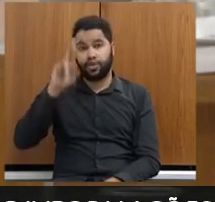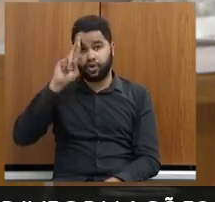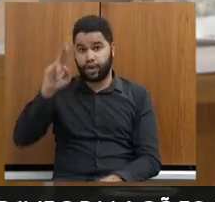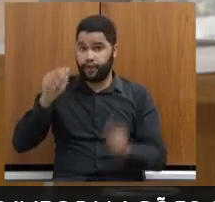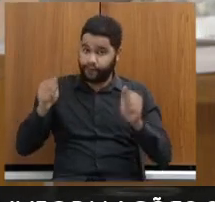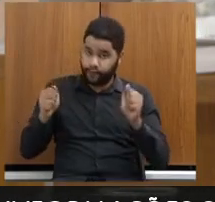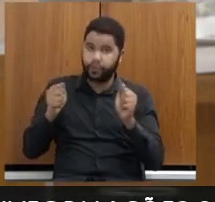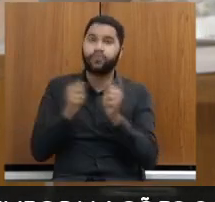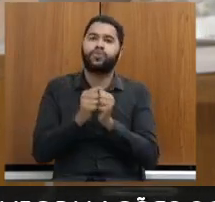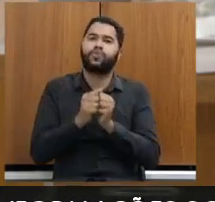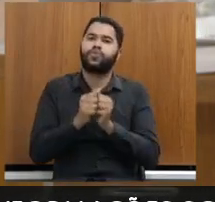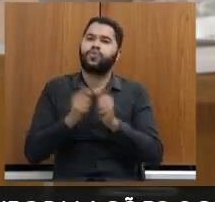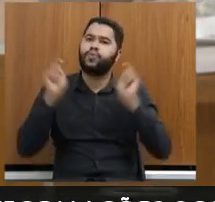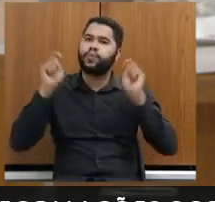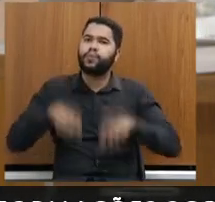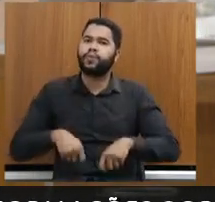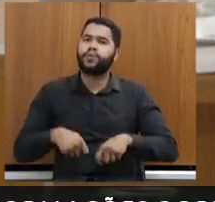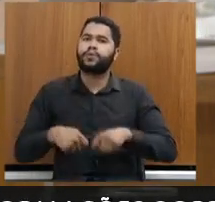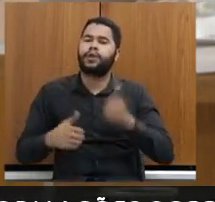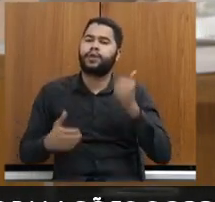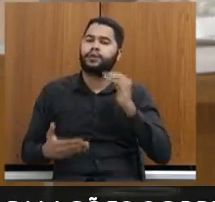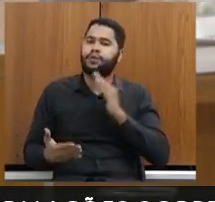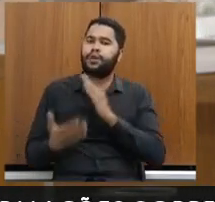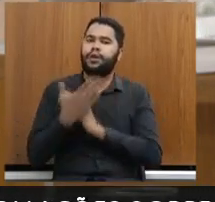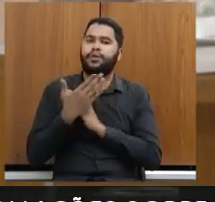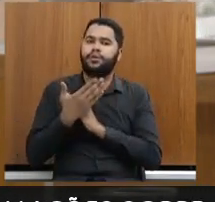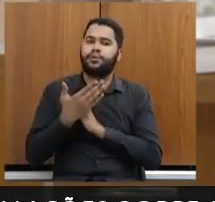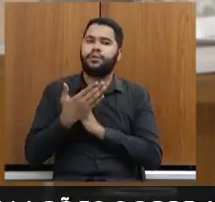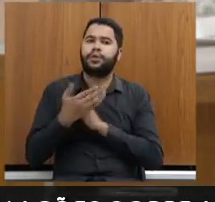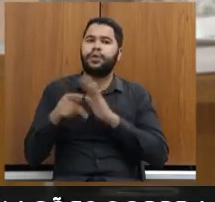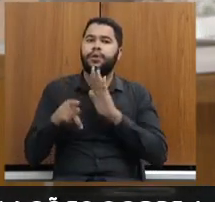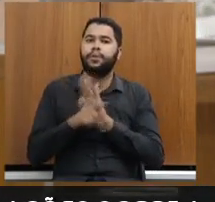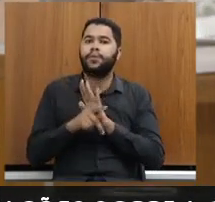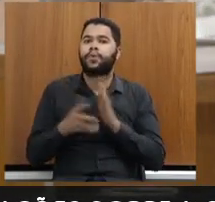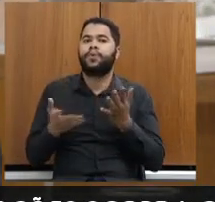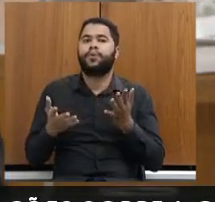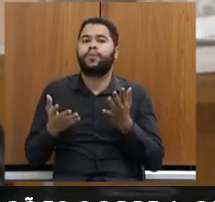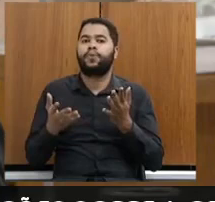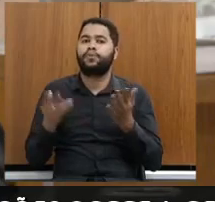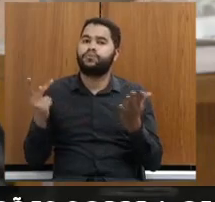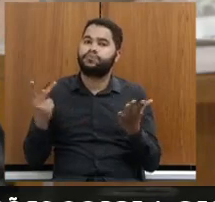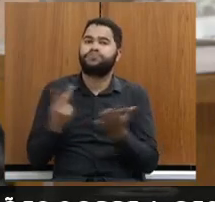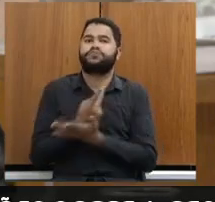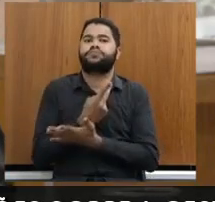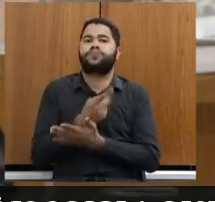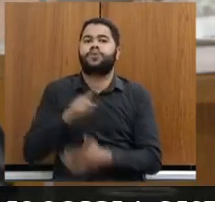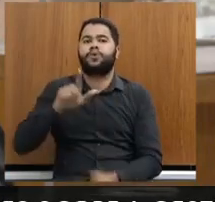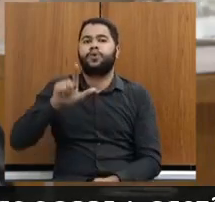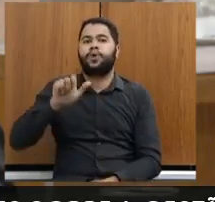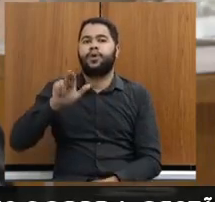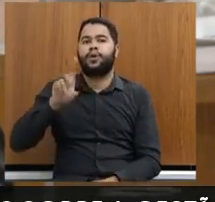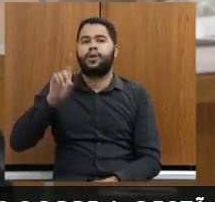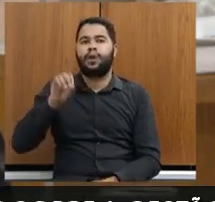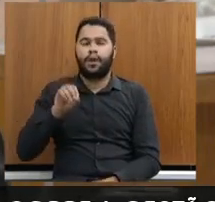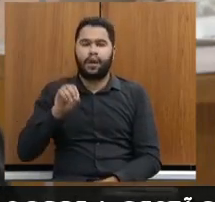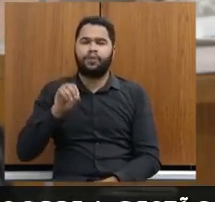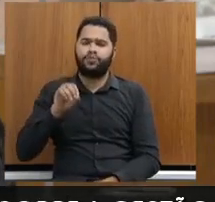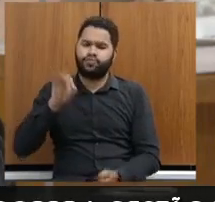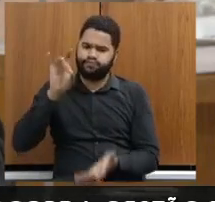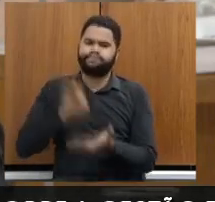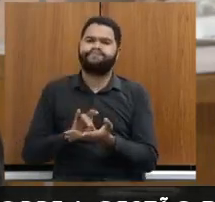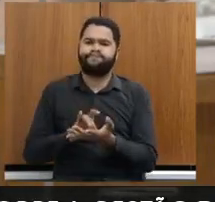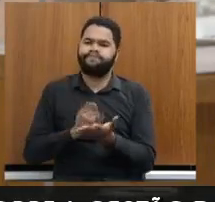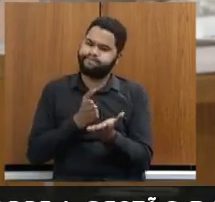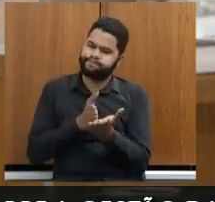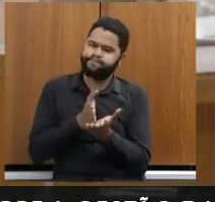pudéssemos ajudar nessa questão desses Laboratórios para realizarem os laudos definitivos teu lado como o